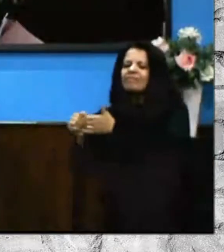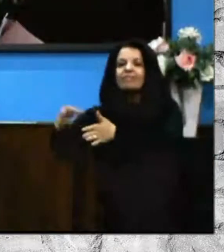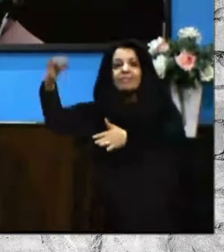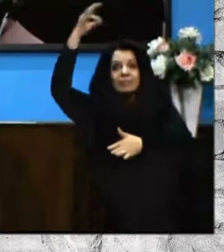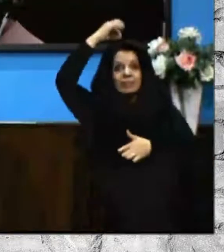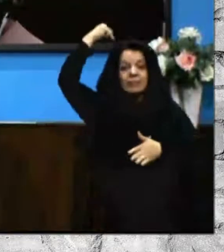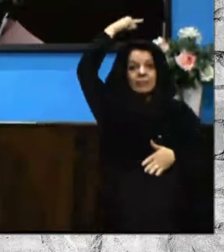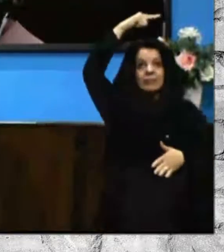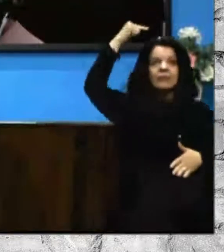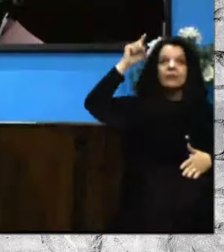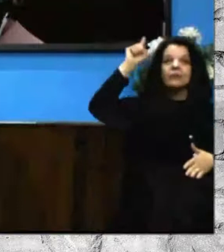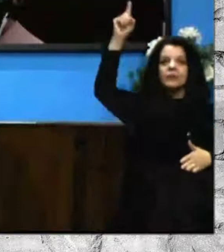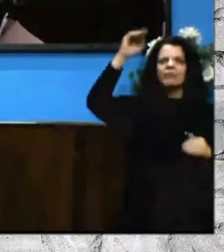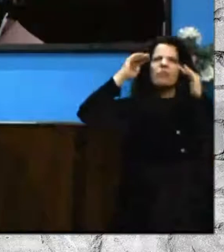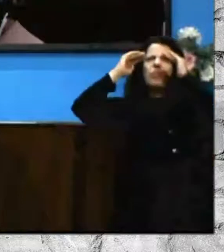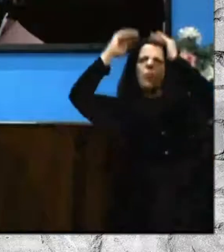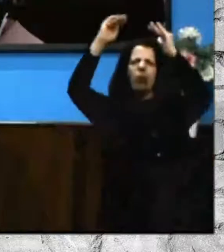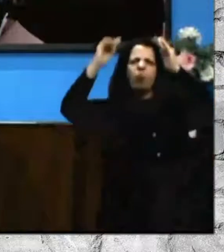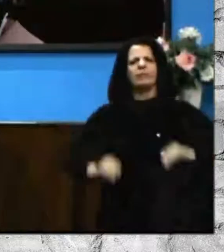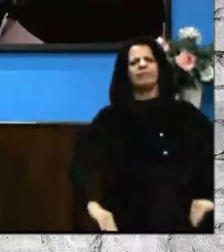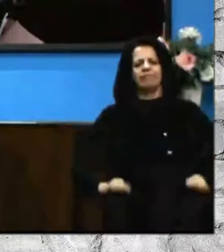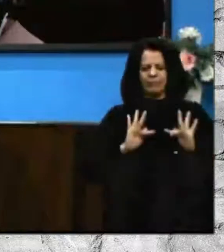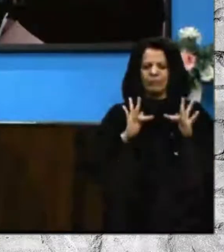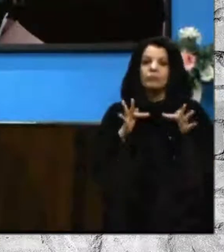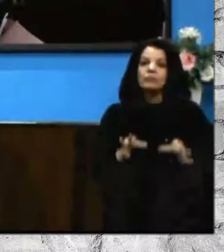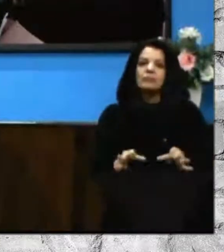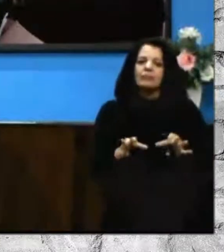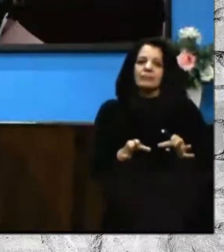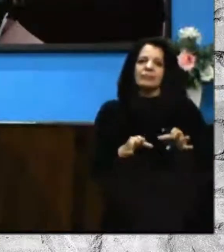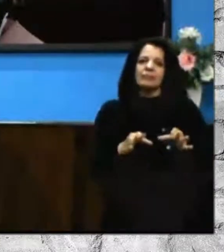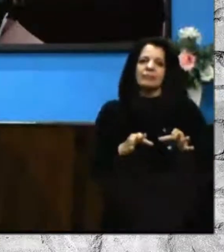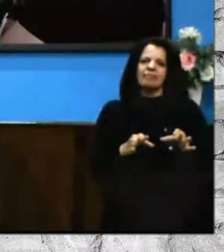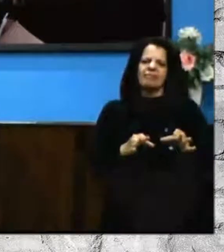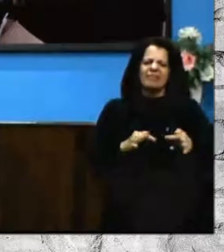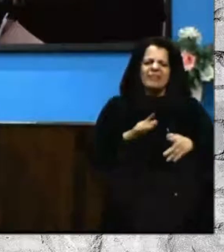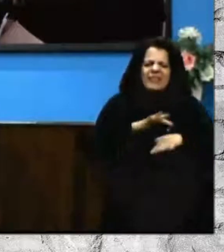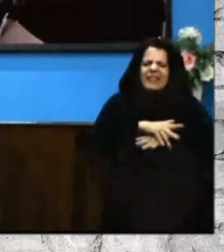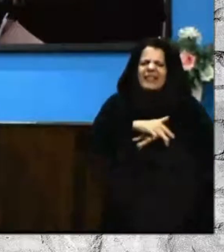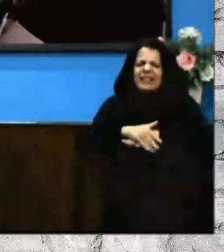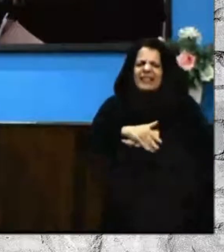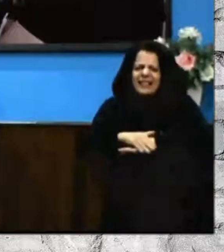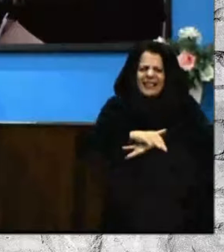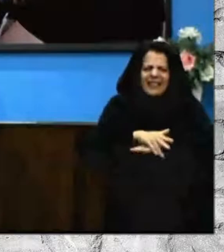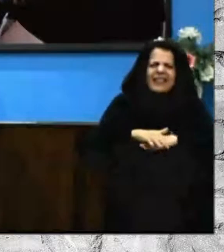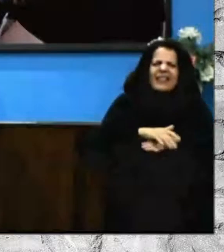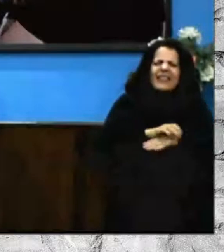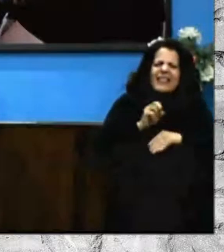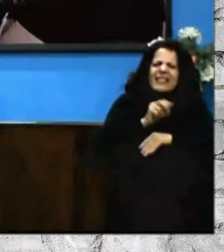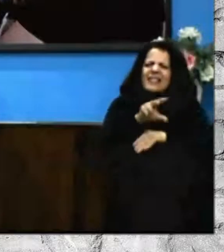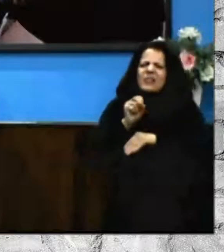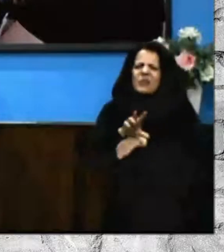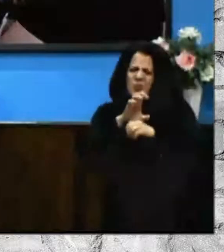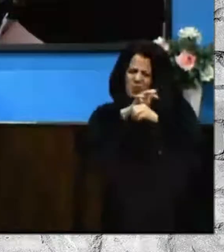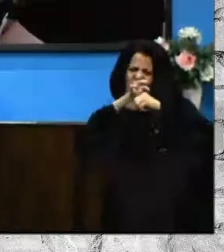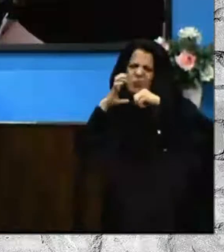Espírito Santo de Deus. No final dessa pandemia, qual é a nota que você e eu vamos